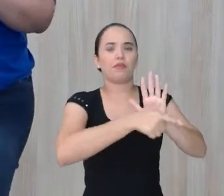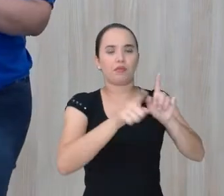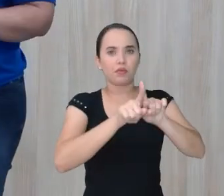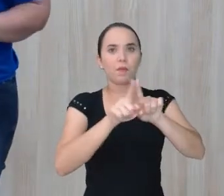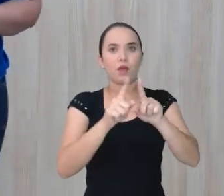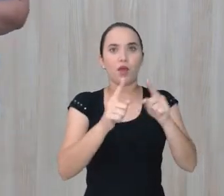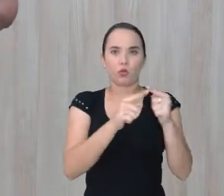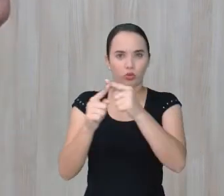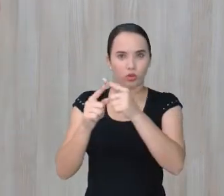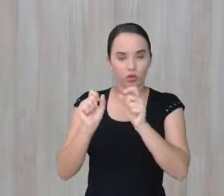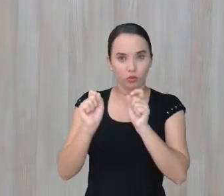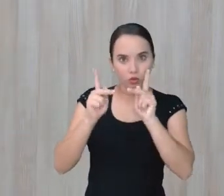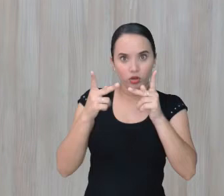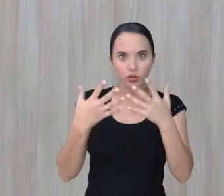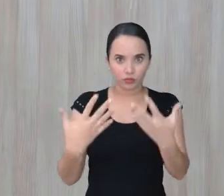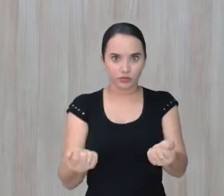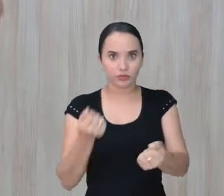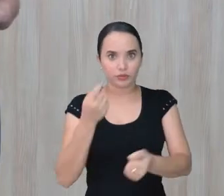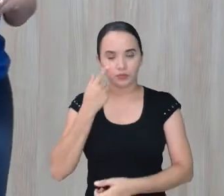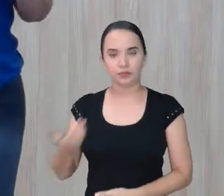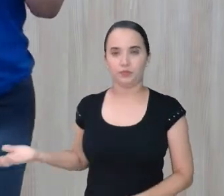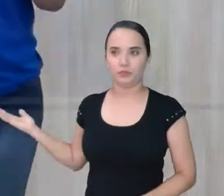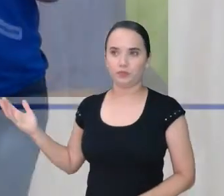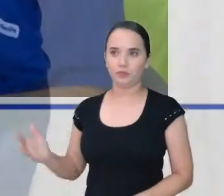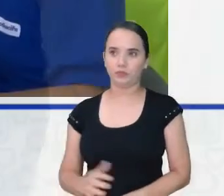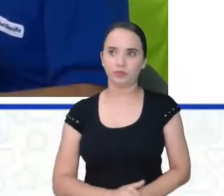tudo isso, certo? Vai lá.